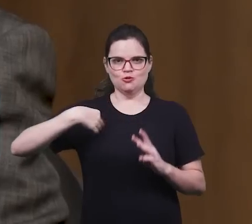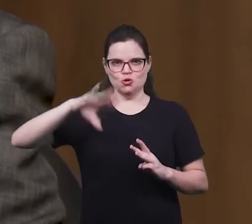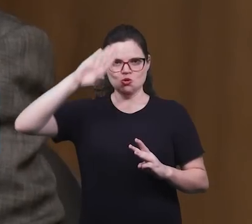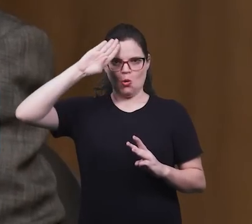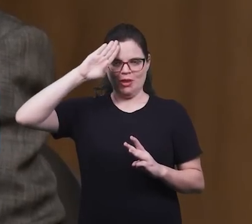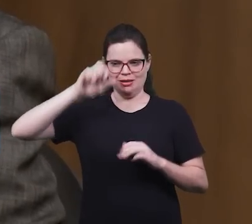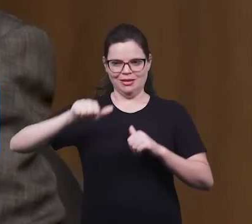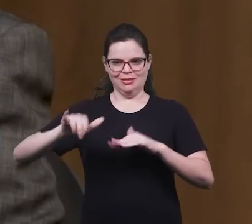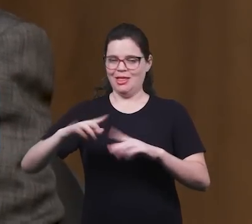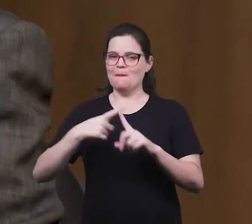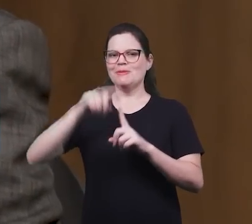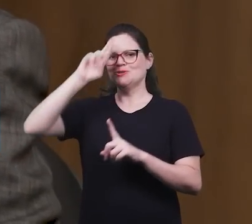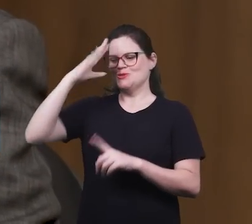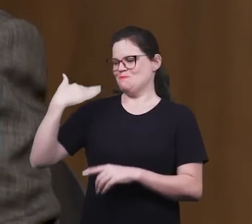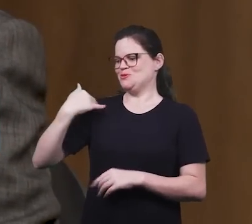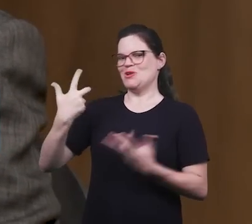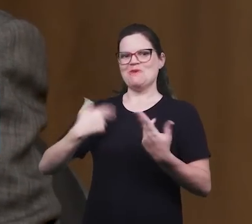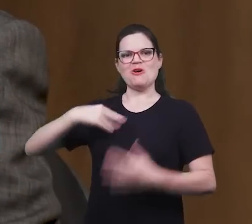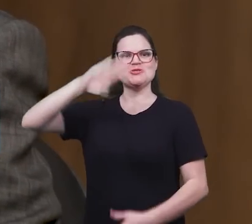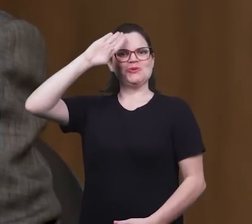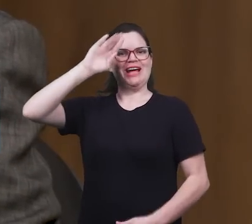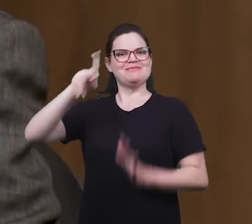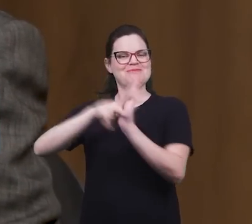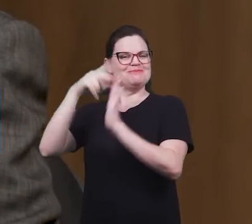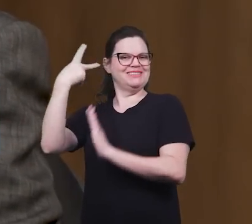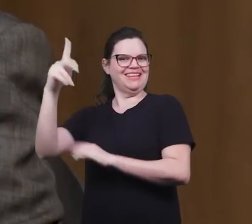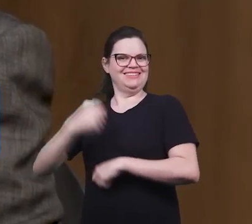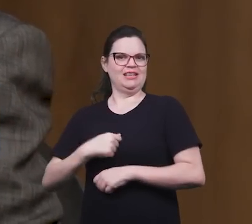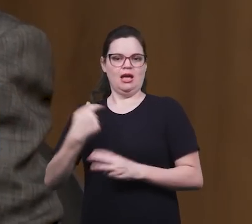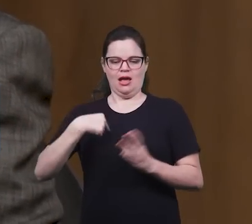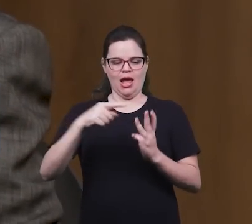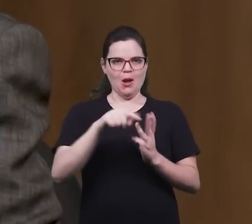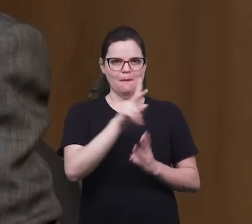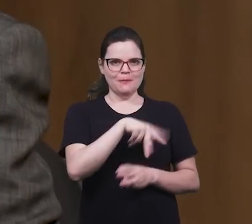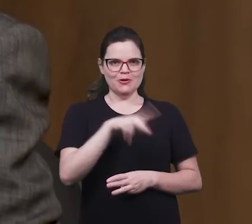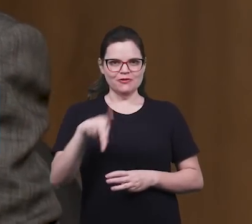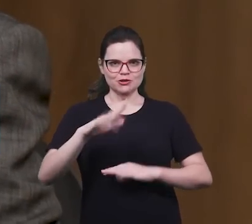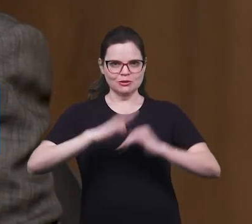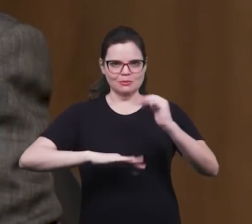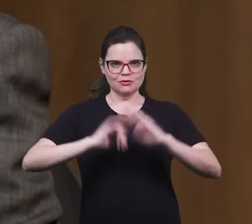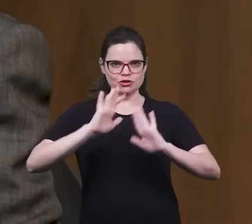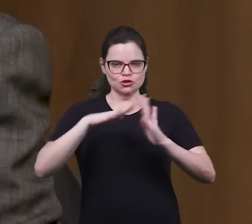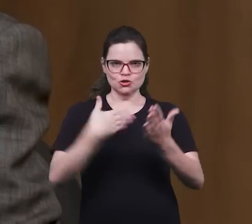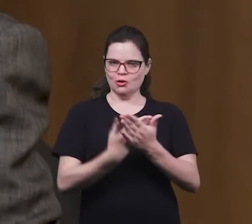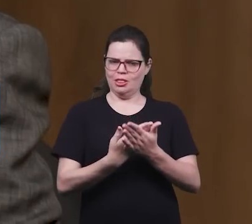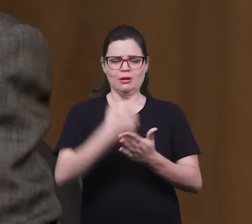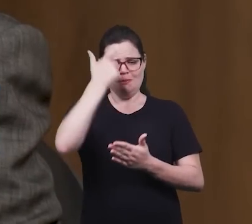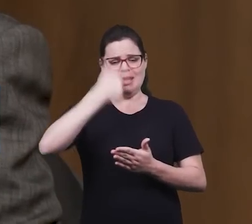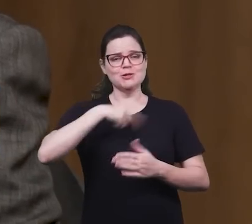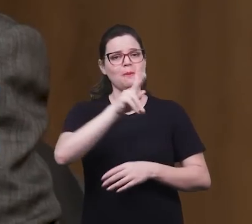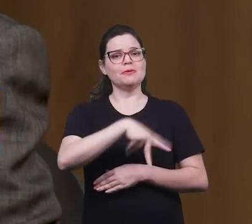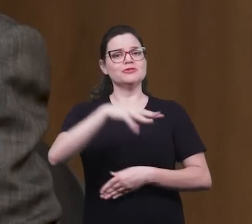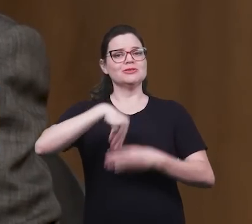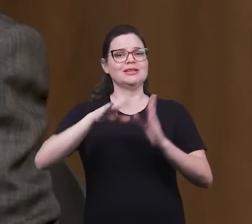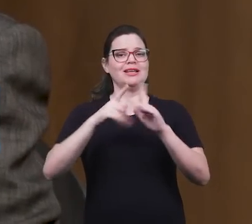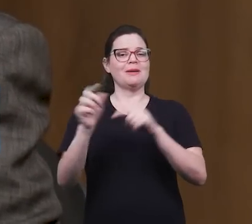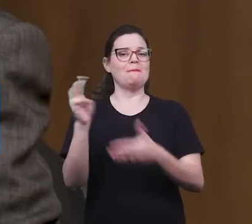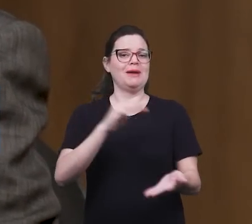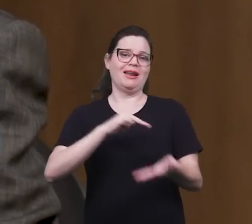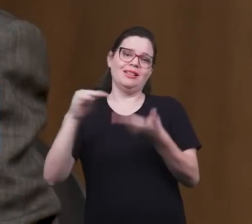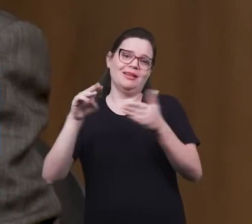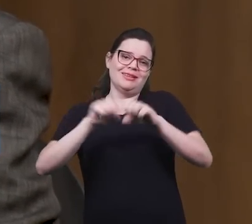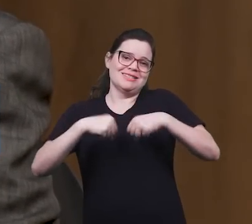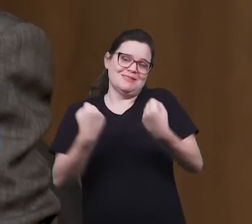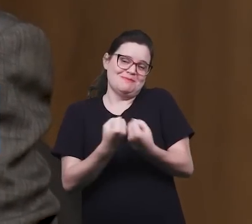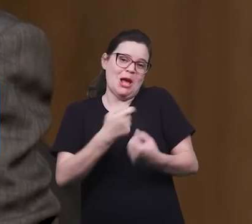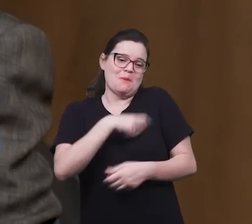soldado de Cristo. E hoje eu não sou professor, mas sou professor do seminário teológico da Igreja Cristã Maranata. Então,